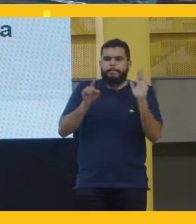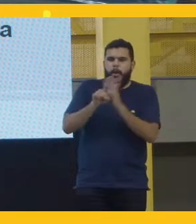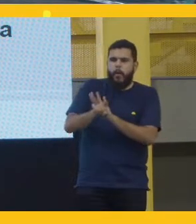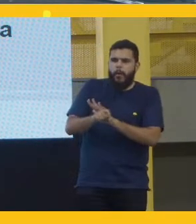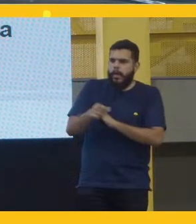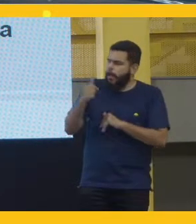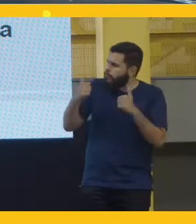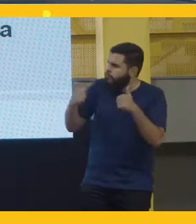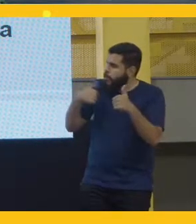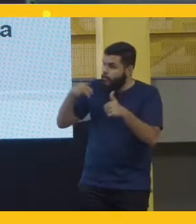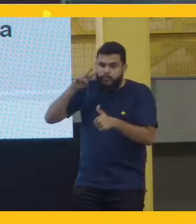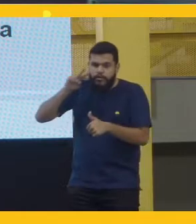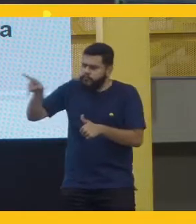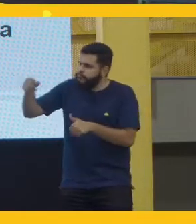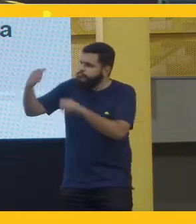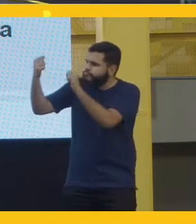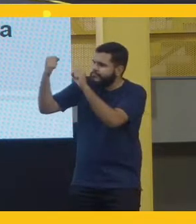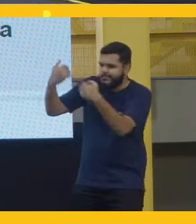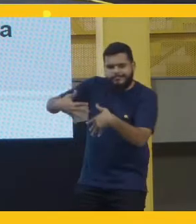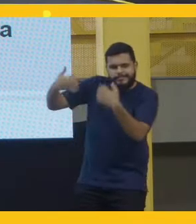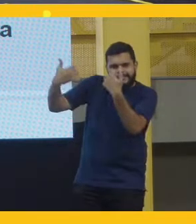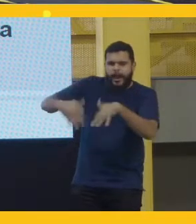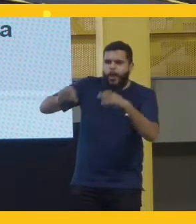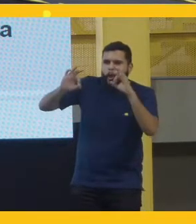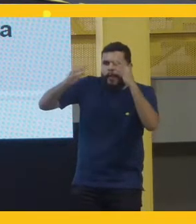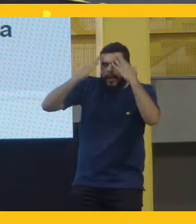vejo você dando a aula, mas no Enem só cai